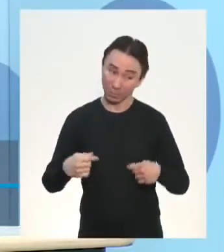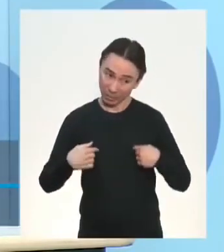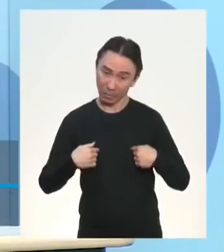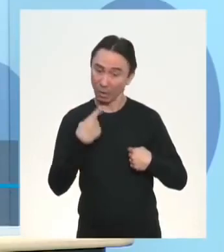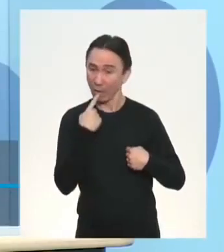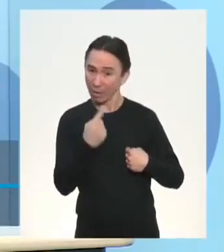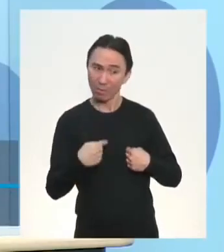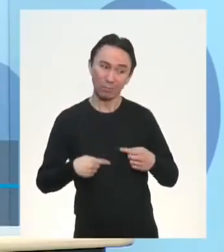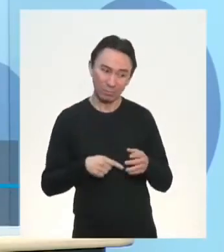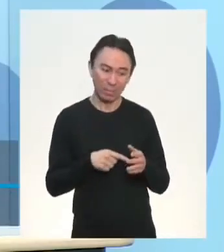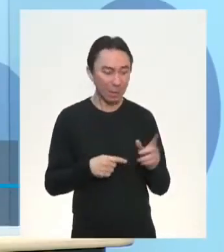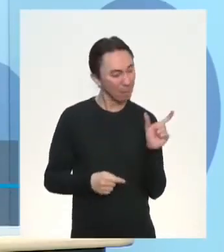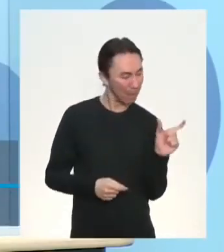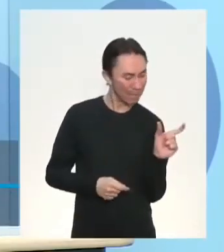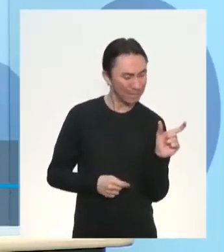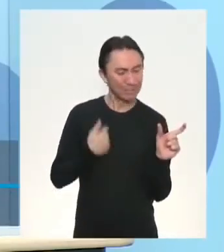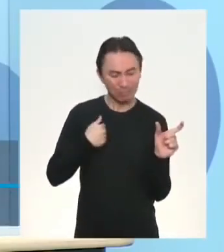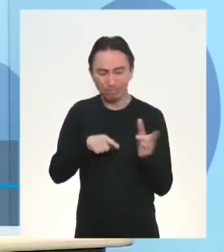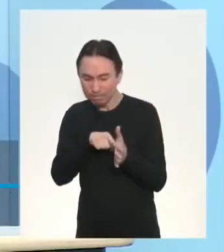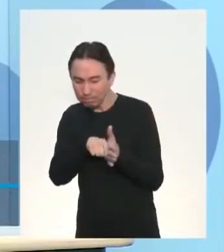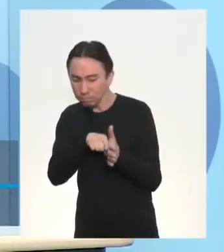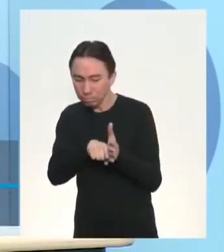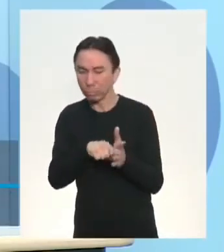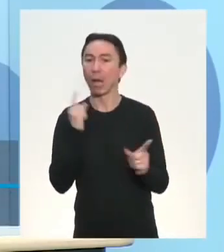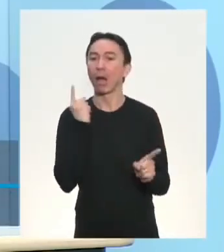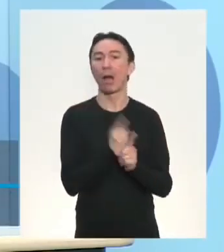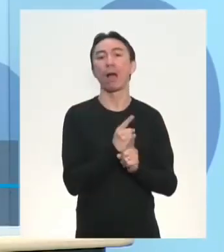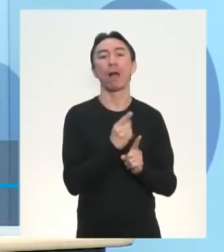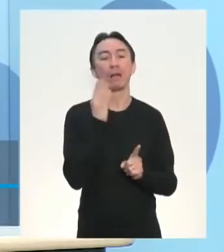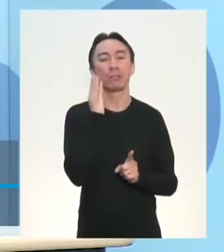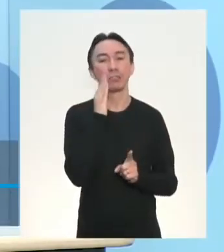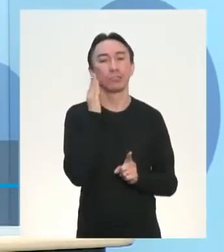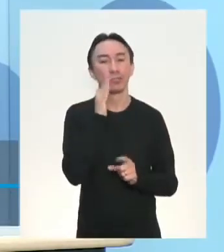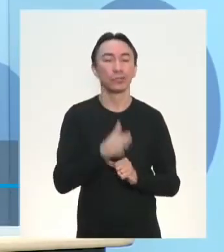para saber. Uhum. A Helena, da Pro